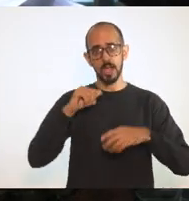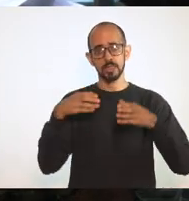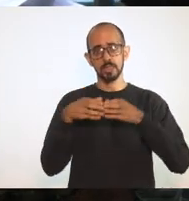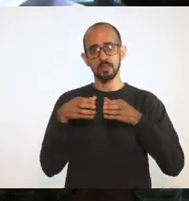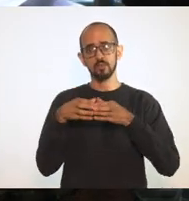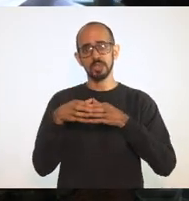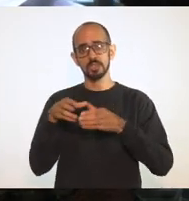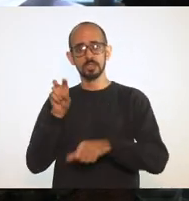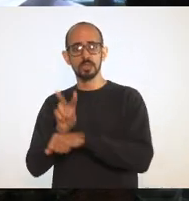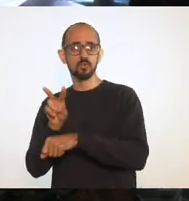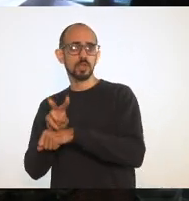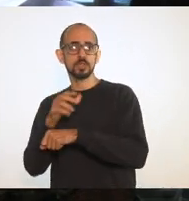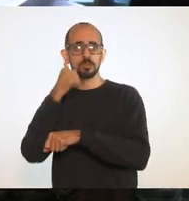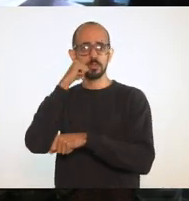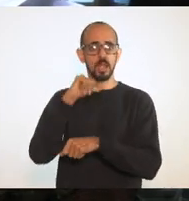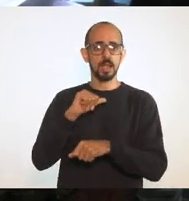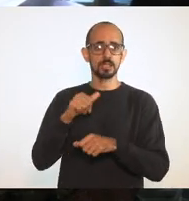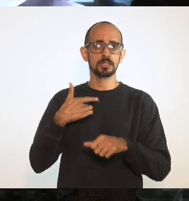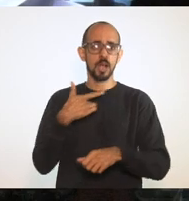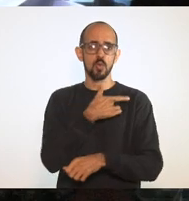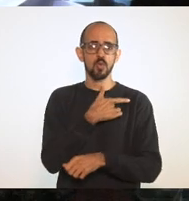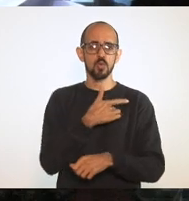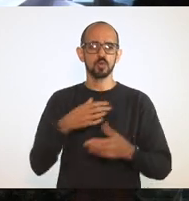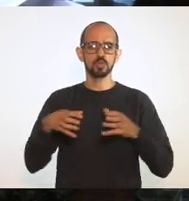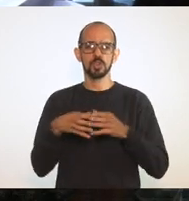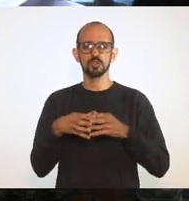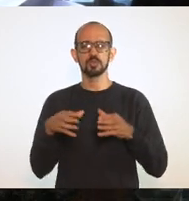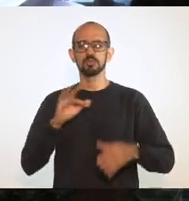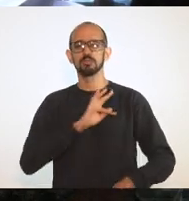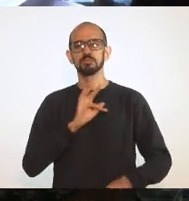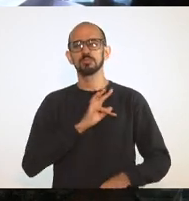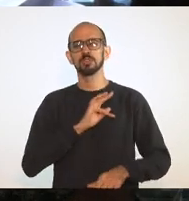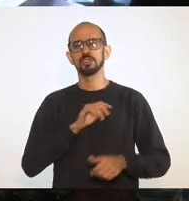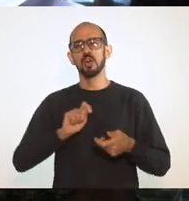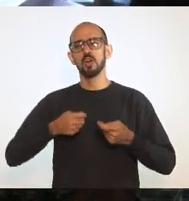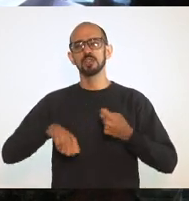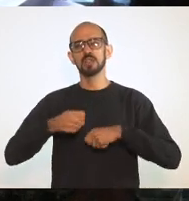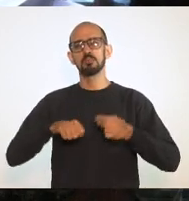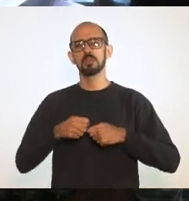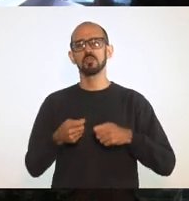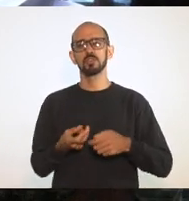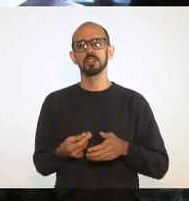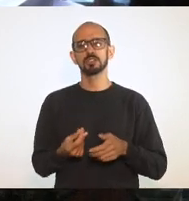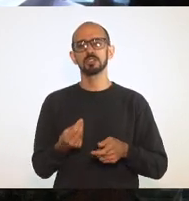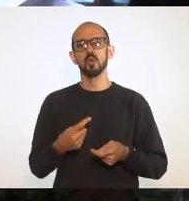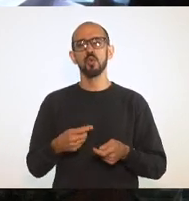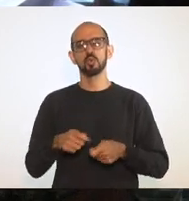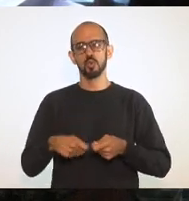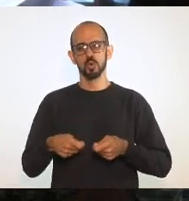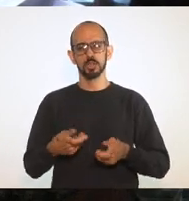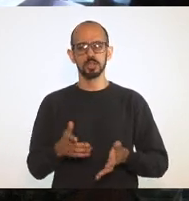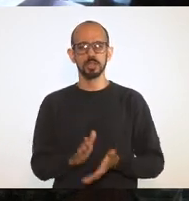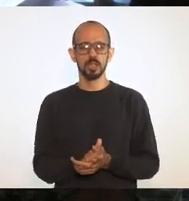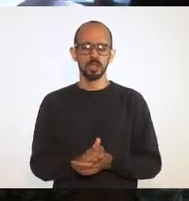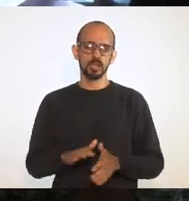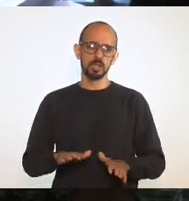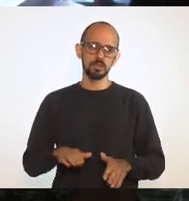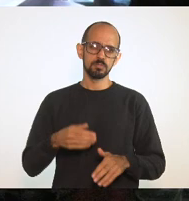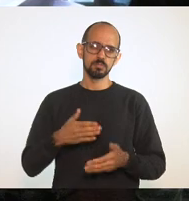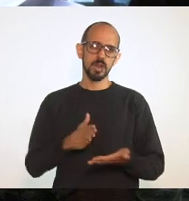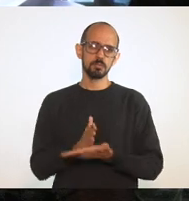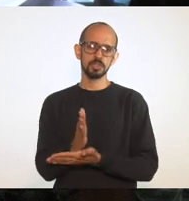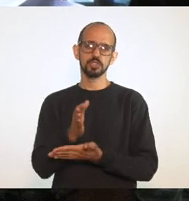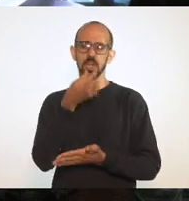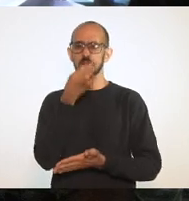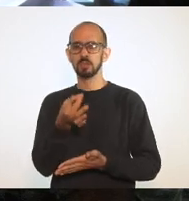Mulher, de Saúde, Segurança Pública, Assunto de Polícia e de Orçamento, Finanças, Fiscalização Financeira e Controle. Para emitir parecer pela Comissão de Constituição e